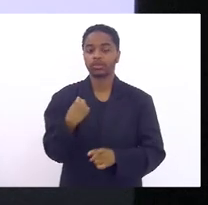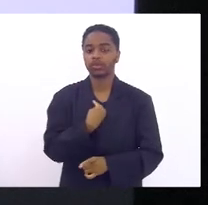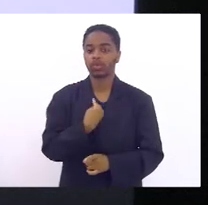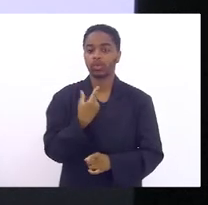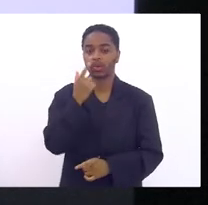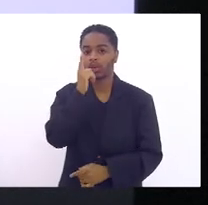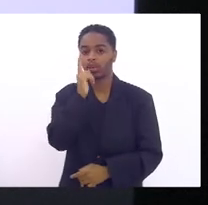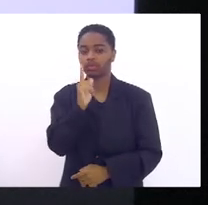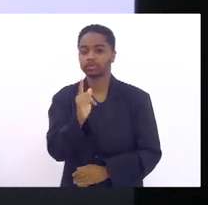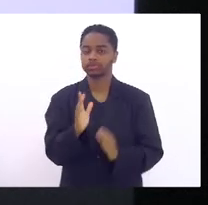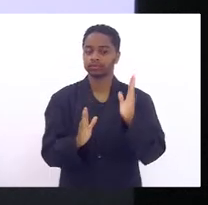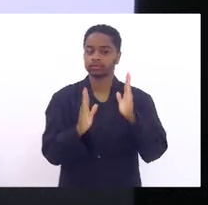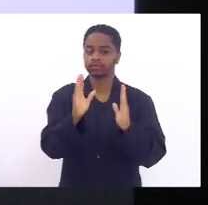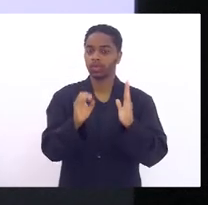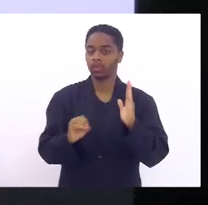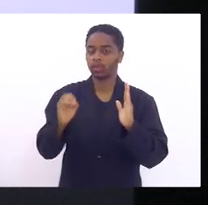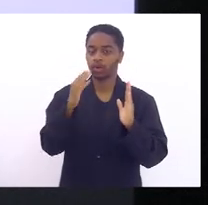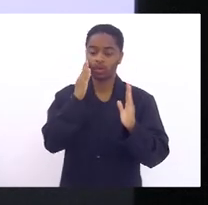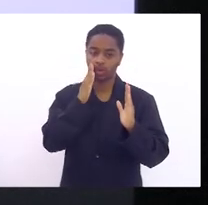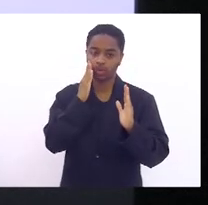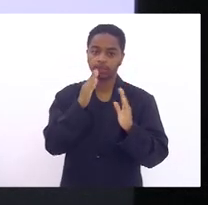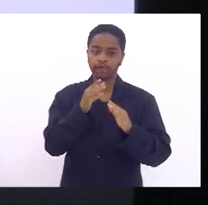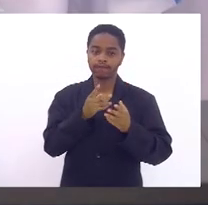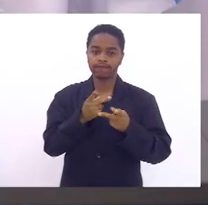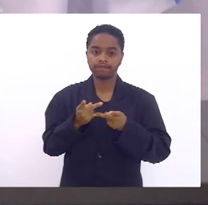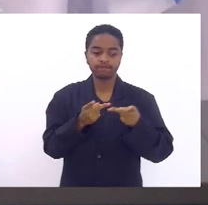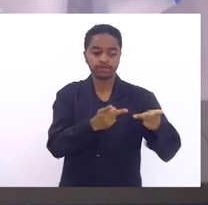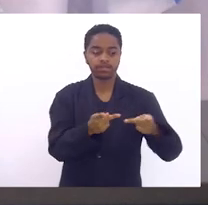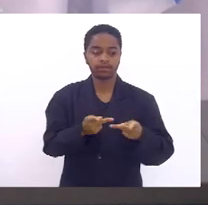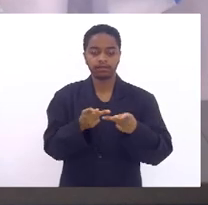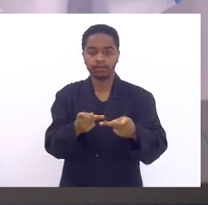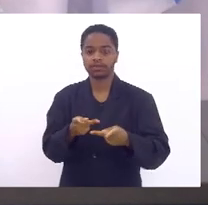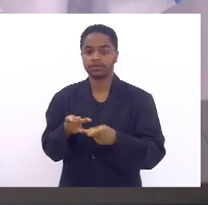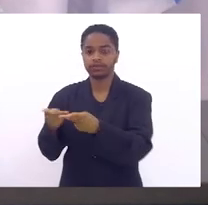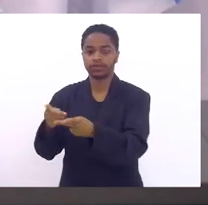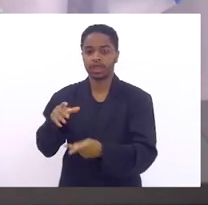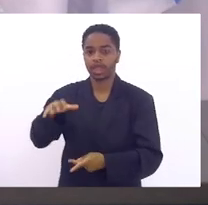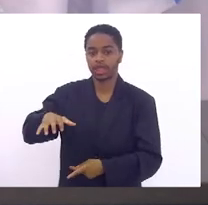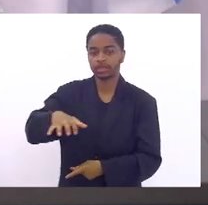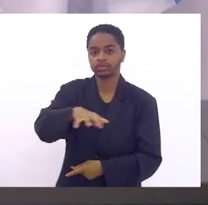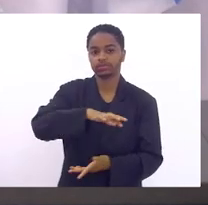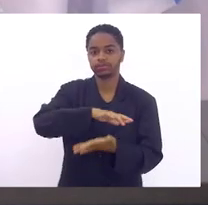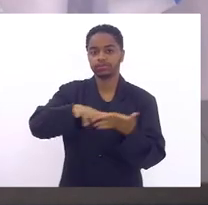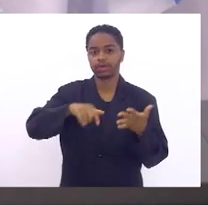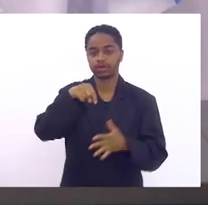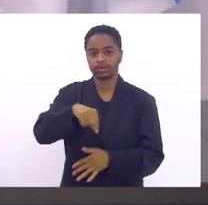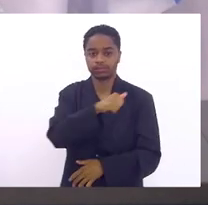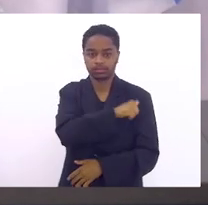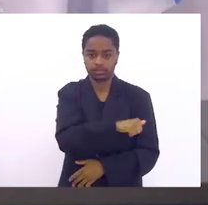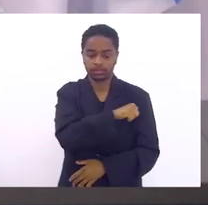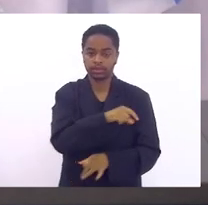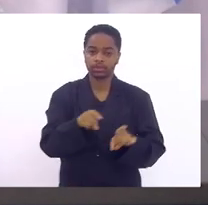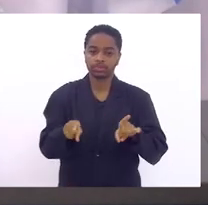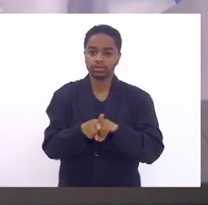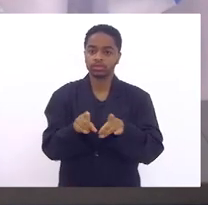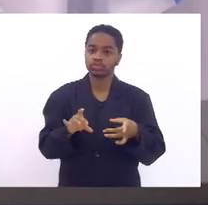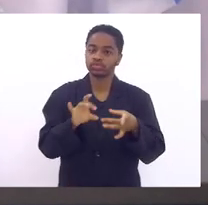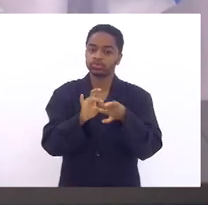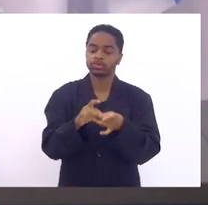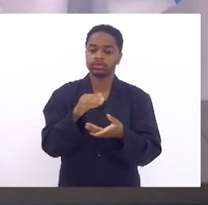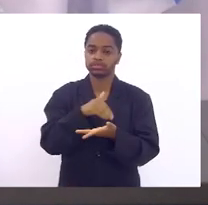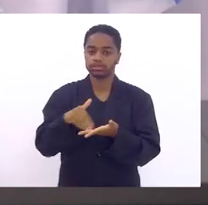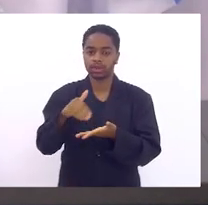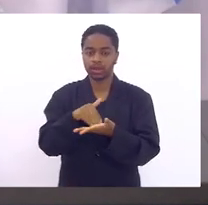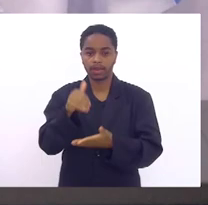Rosa est em todas as regiões do Estado do Rio de Janeiro em parceria com com a secretaria de mulheres em